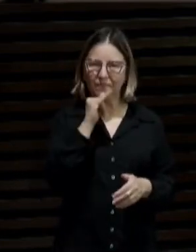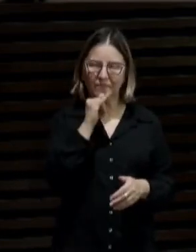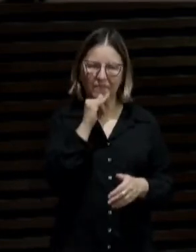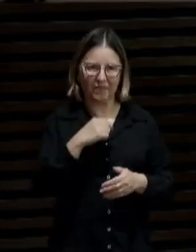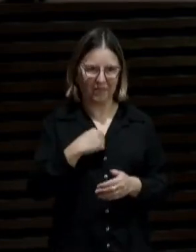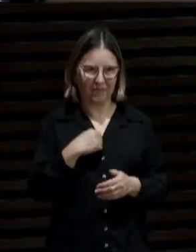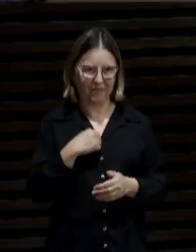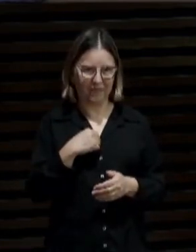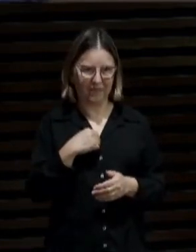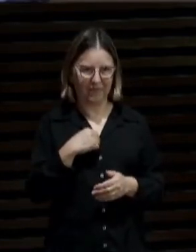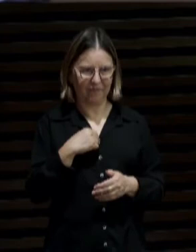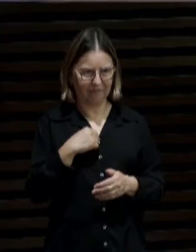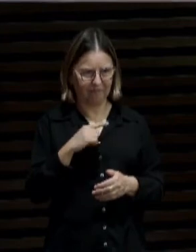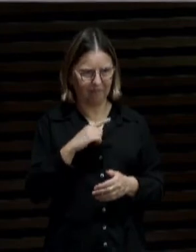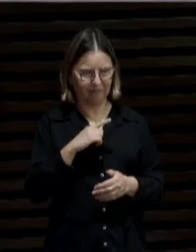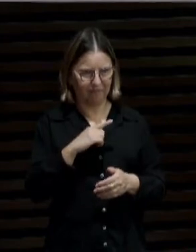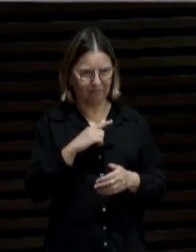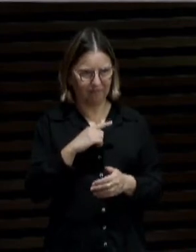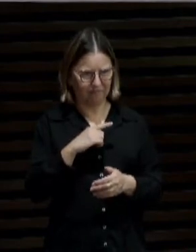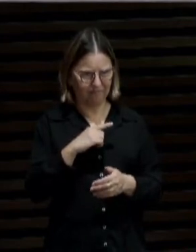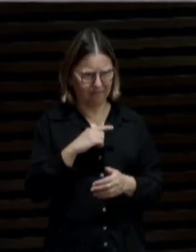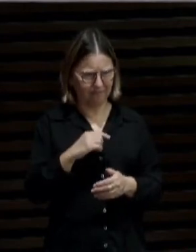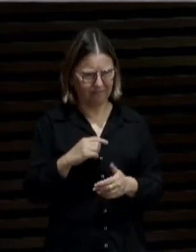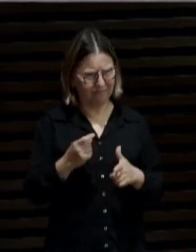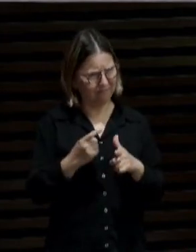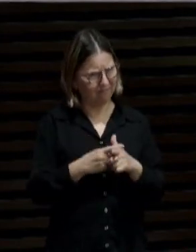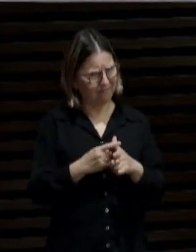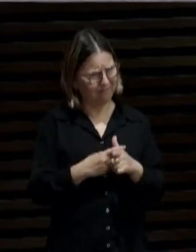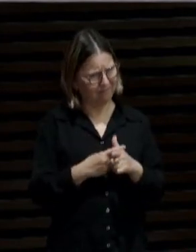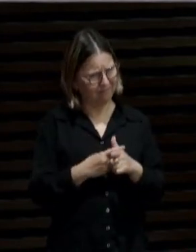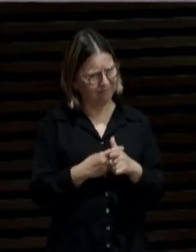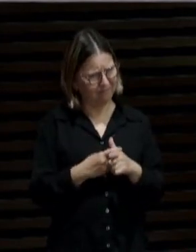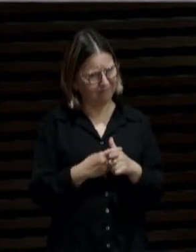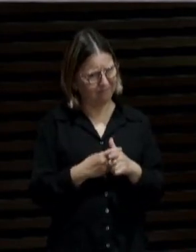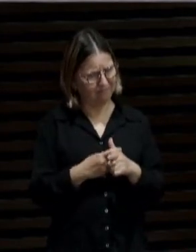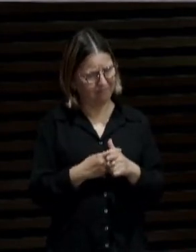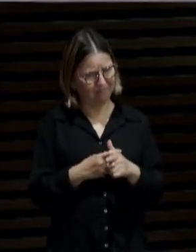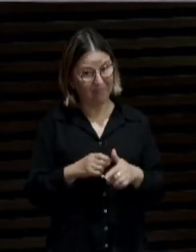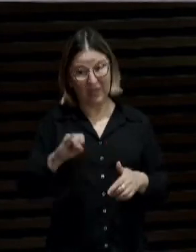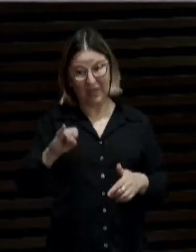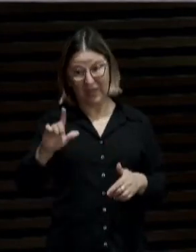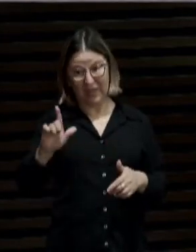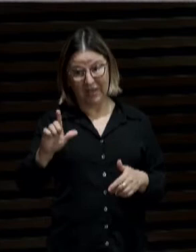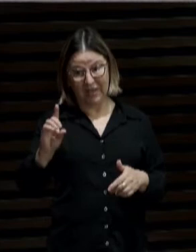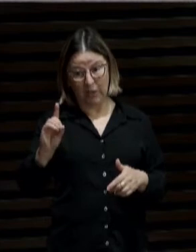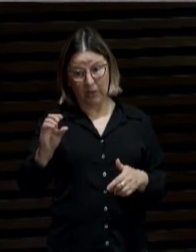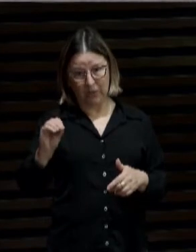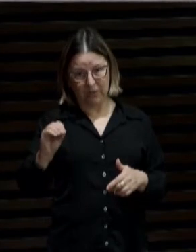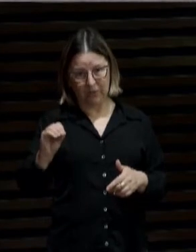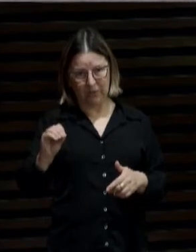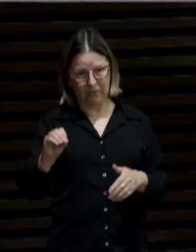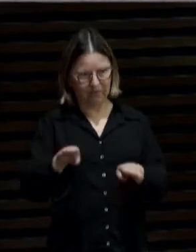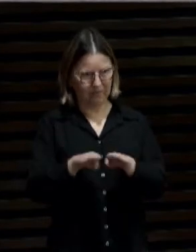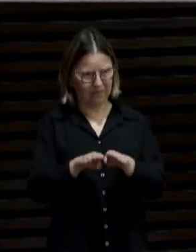Eu tenho uma dívida no banco. Minha dívida é alta. O Wildo também. Ele está com uma dívida alta no